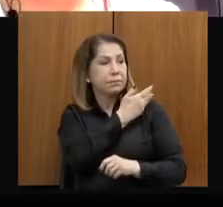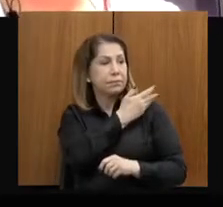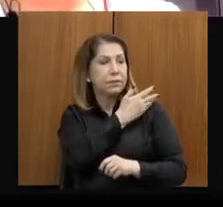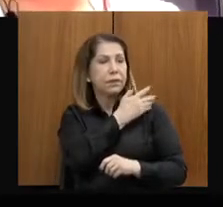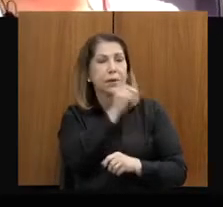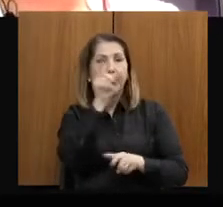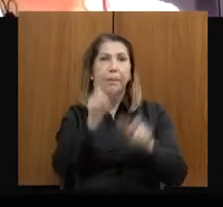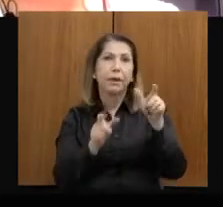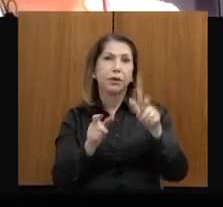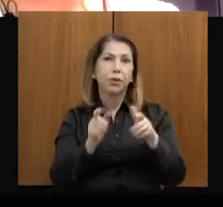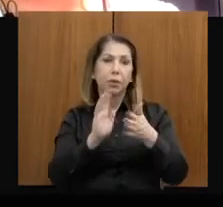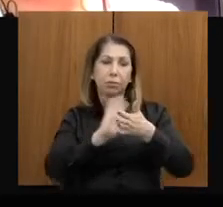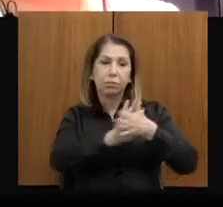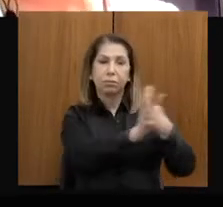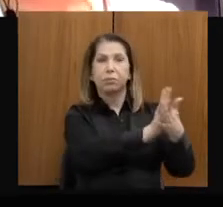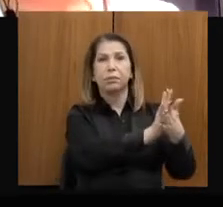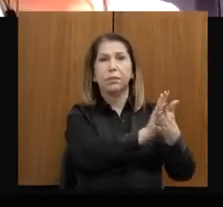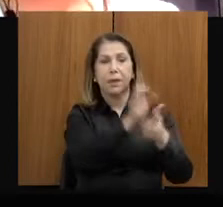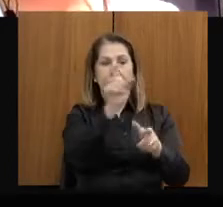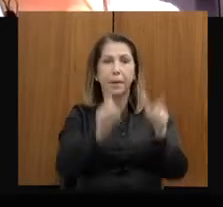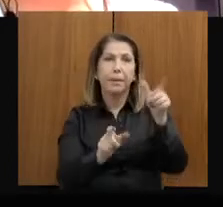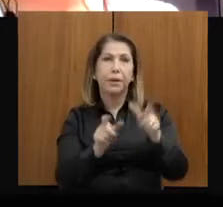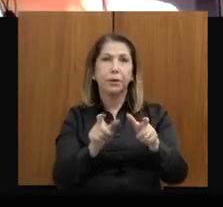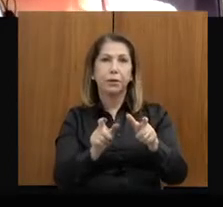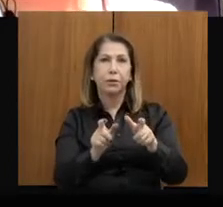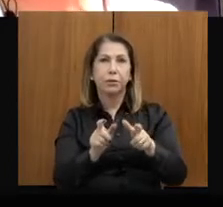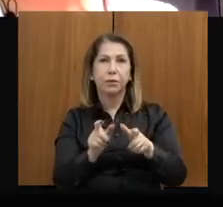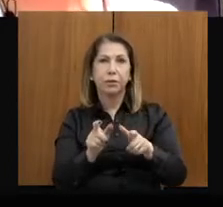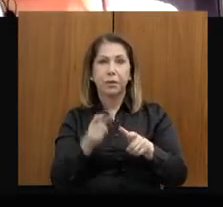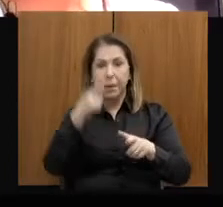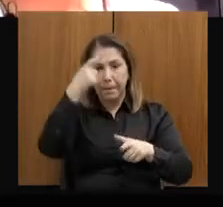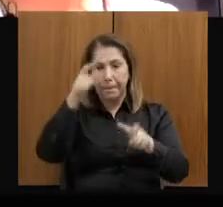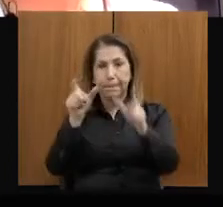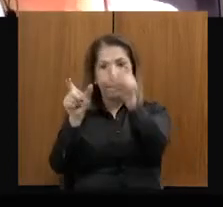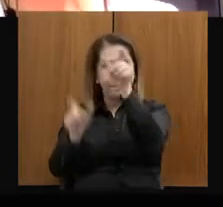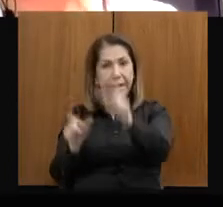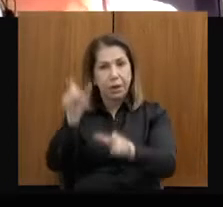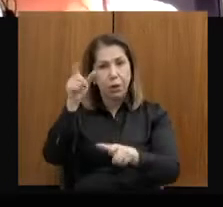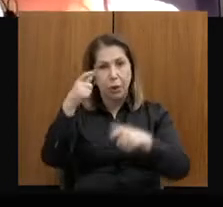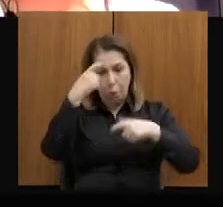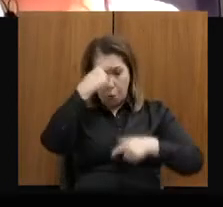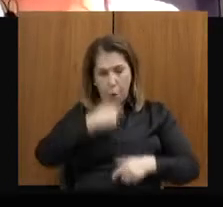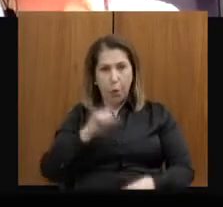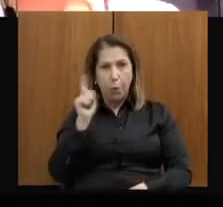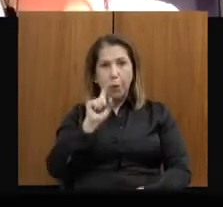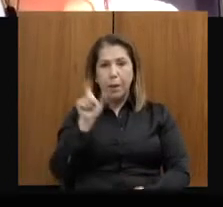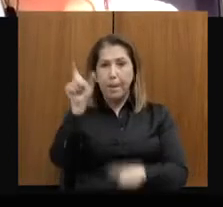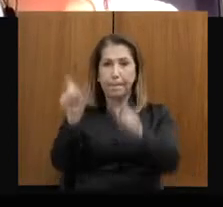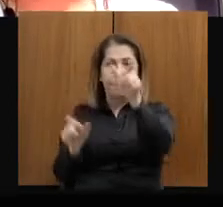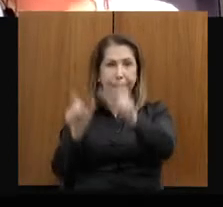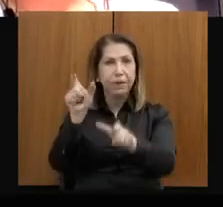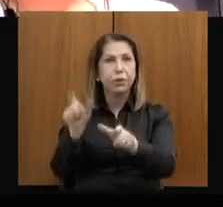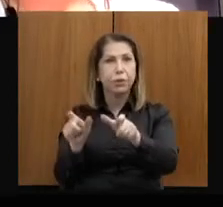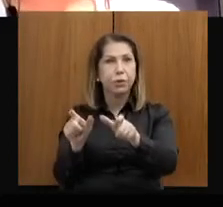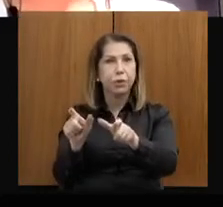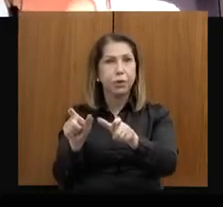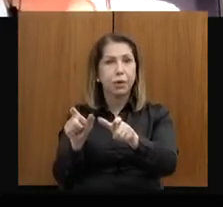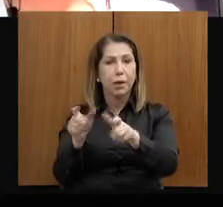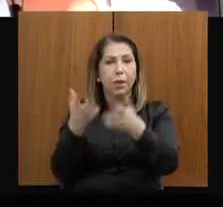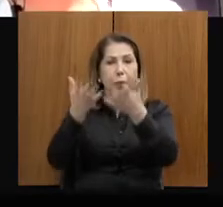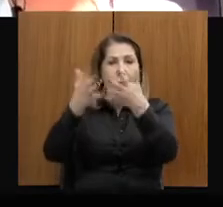profunda né de pessoas não falo corpos dos seres né seres indesejados